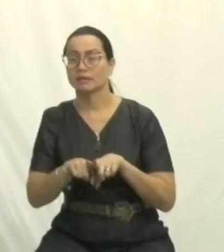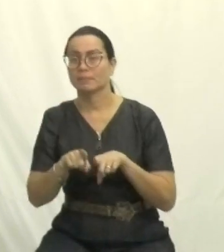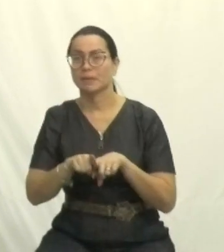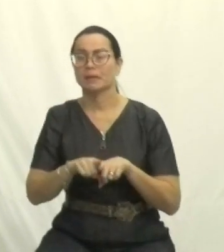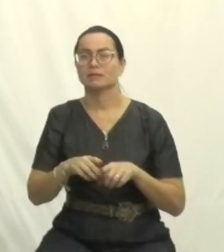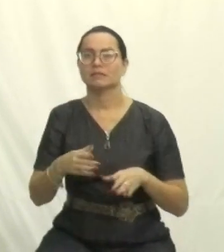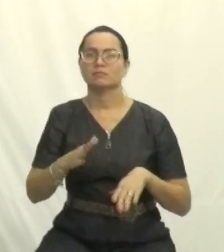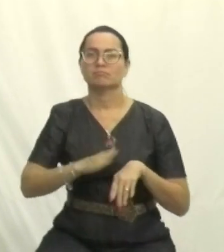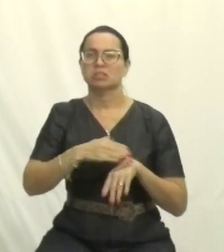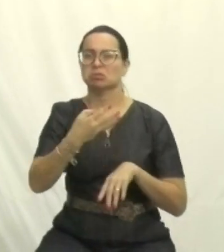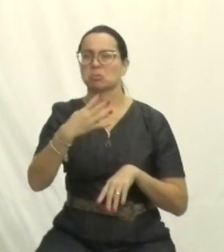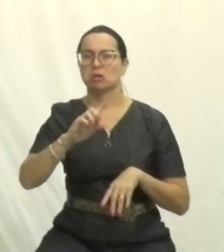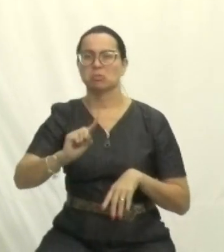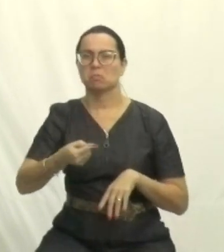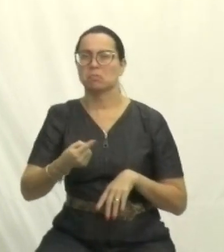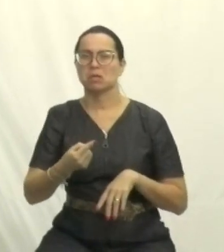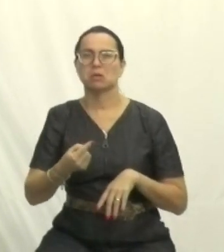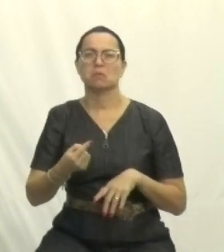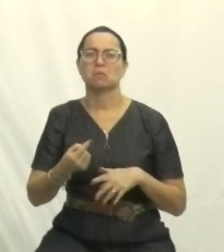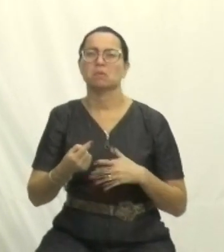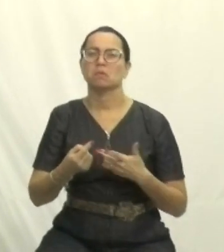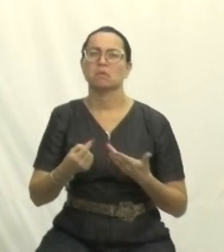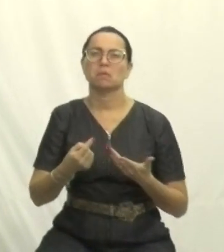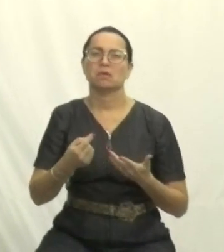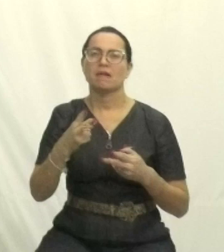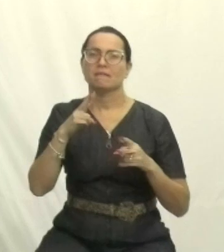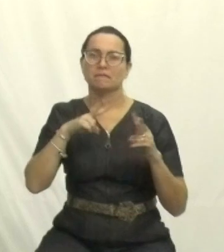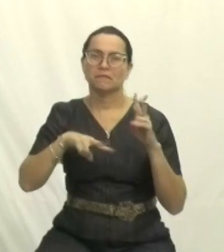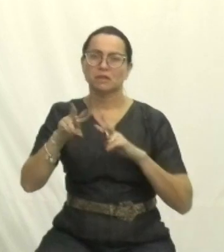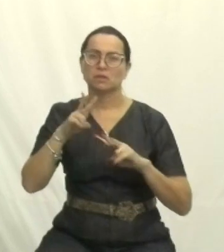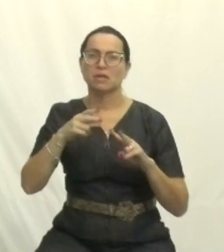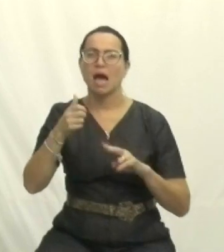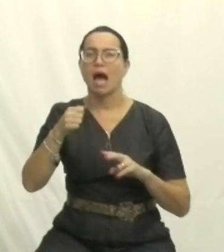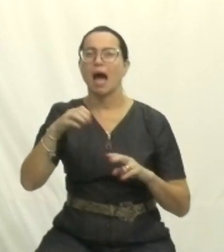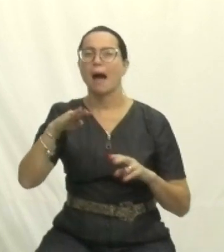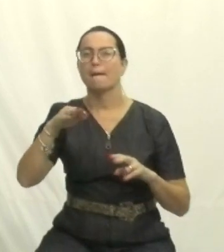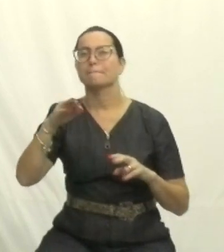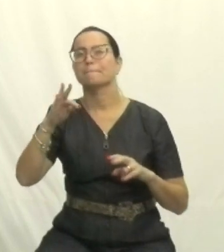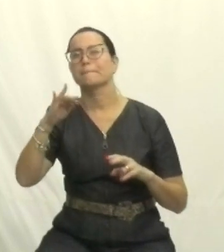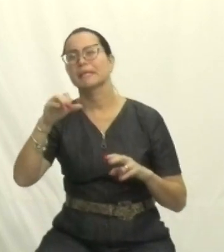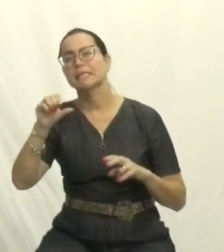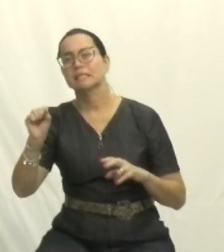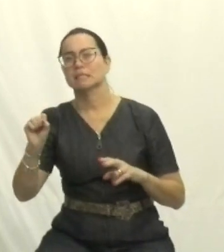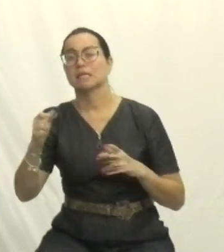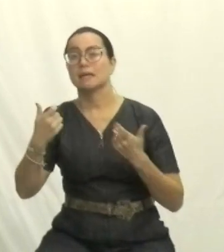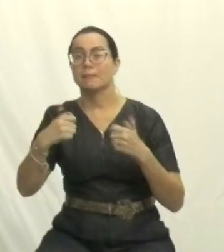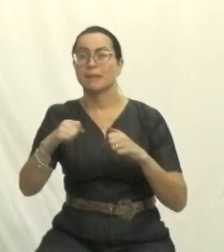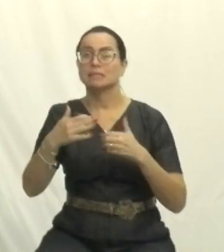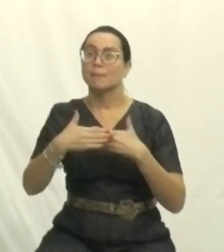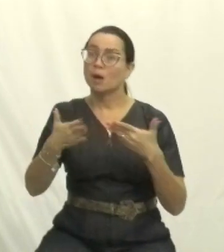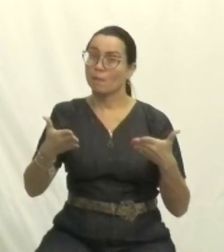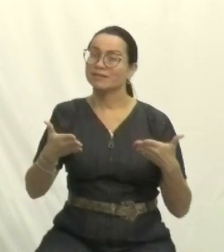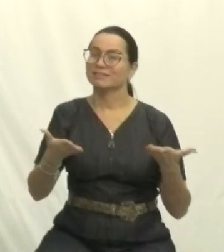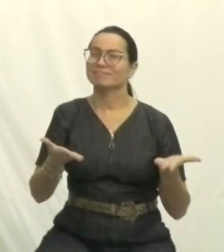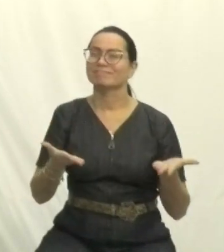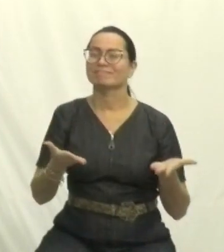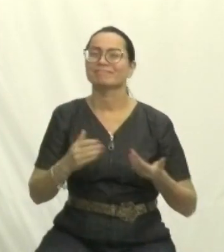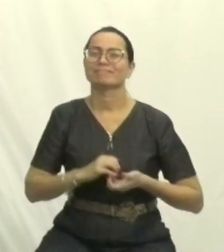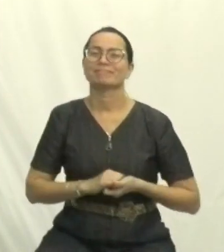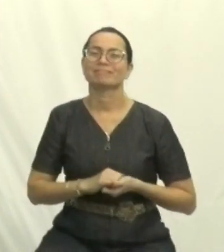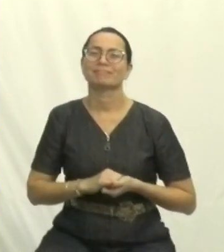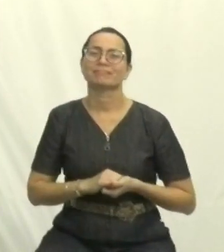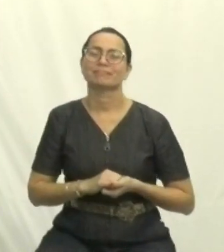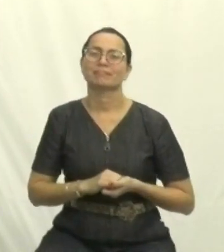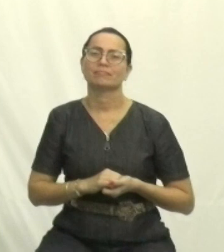análises de projeto, mais de 2 mil vistorias de habites, que são obras novas que necessitam da vistoria para assim iniciar a atividade.